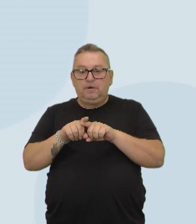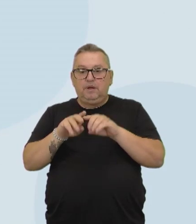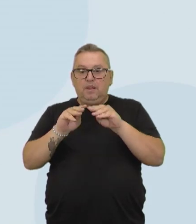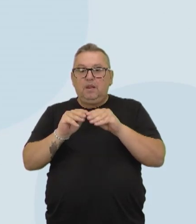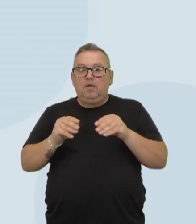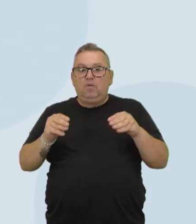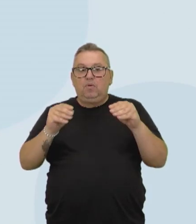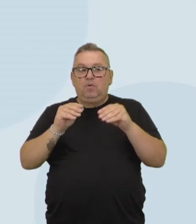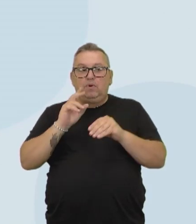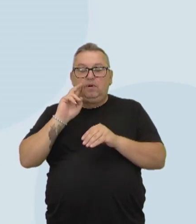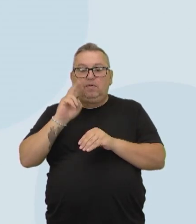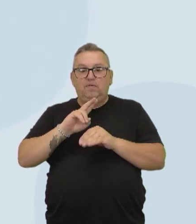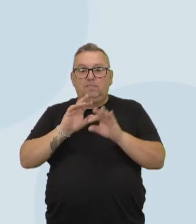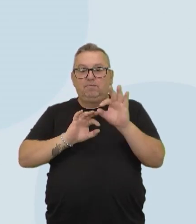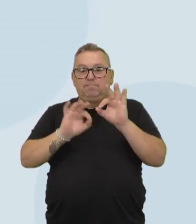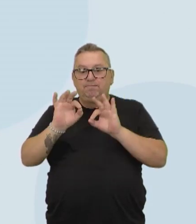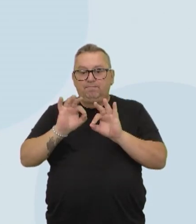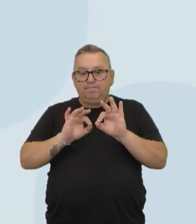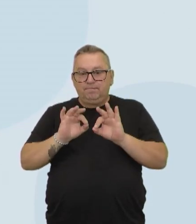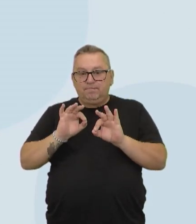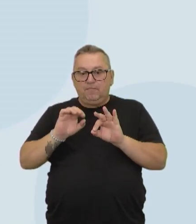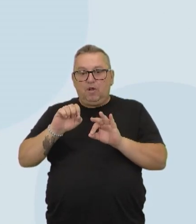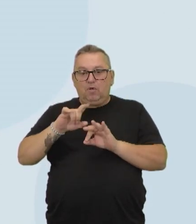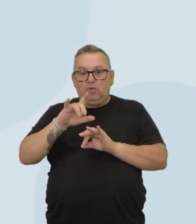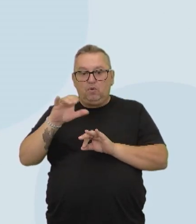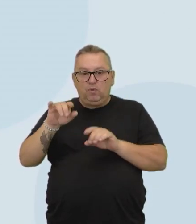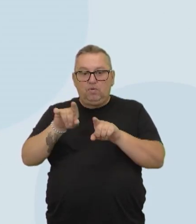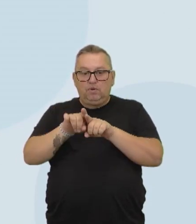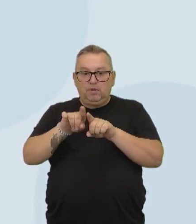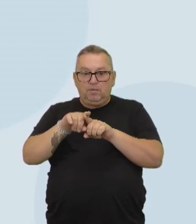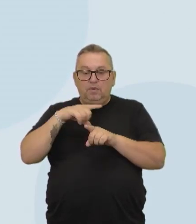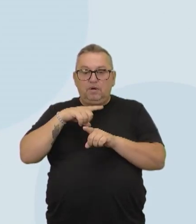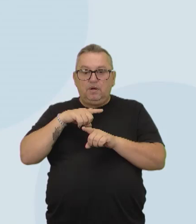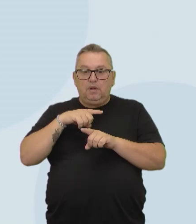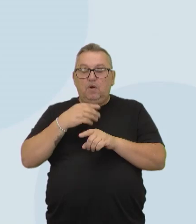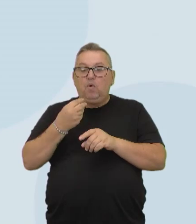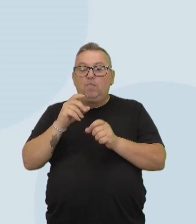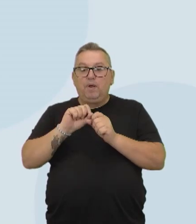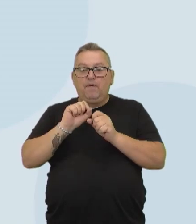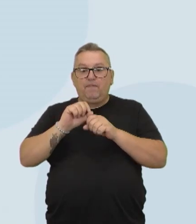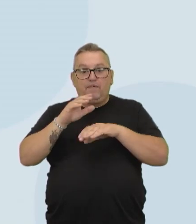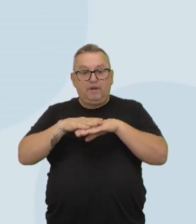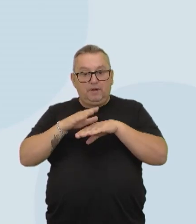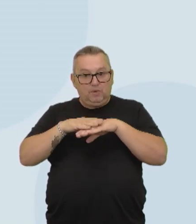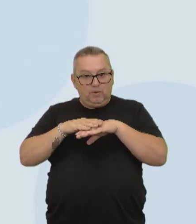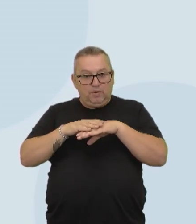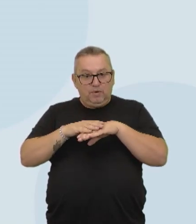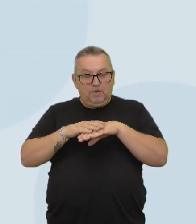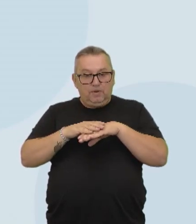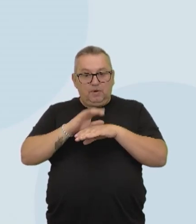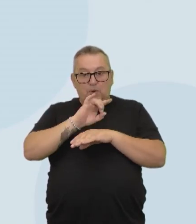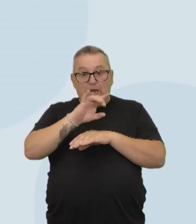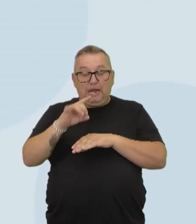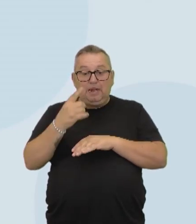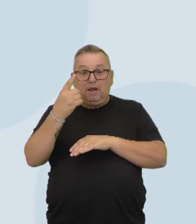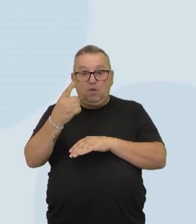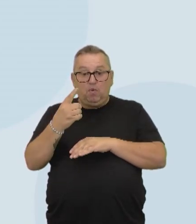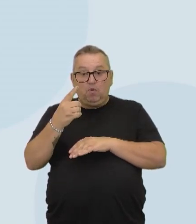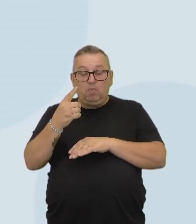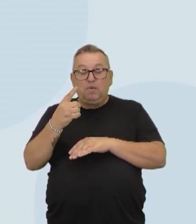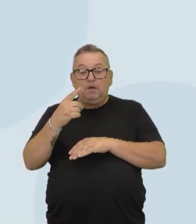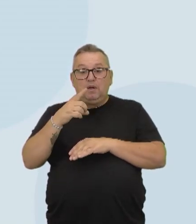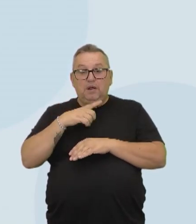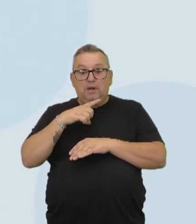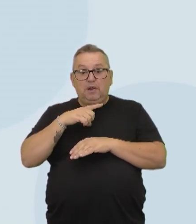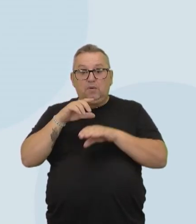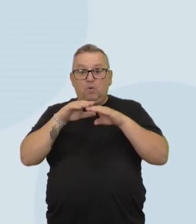gente vai mexer nesse solo e ver a textura, a composição do que ele é feito, né? Então, cada uma dessas camadas é